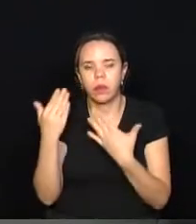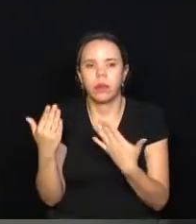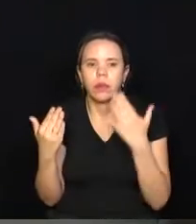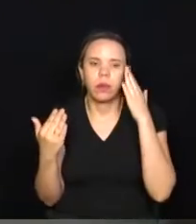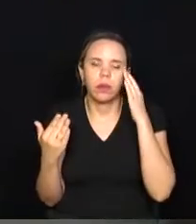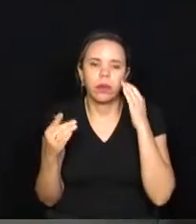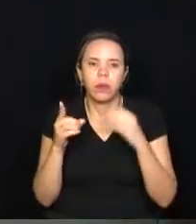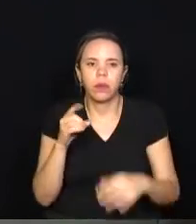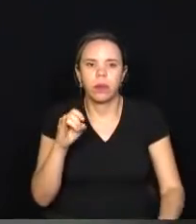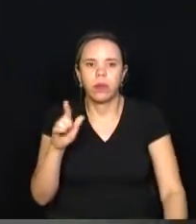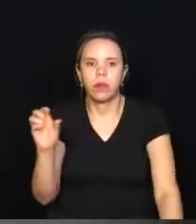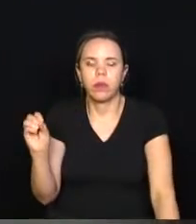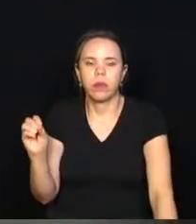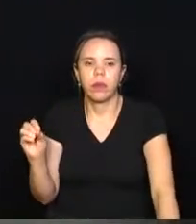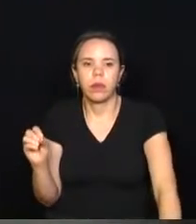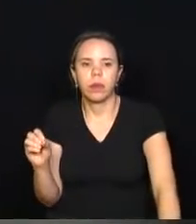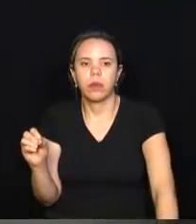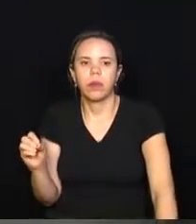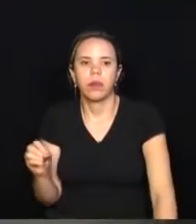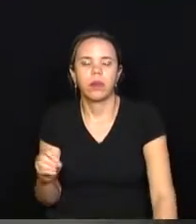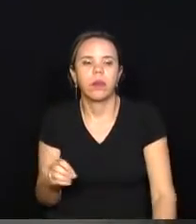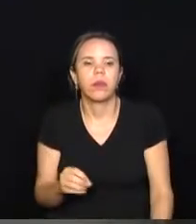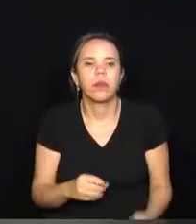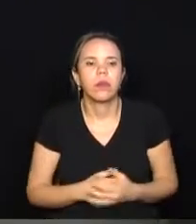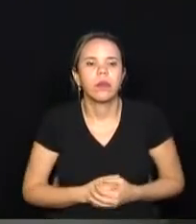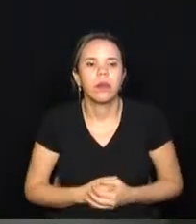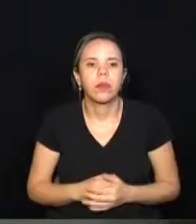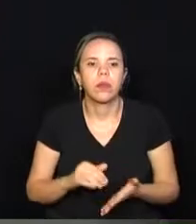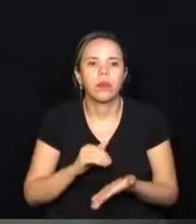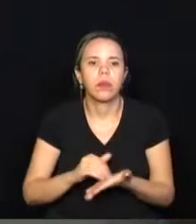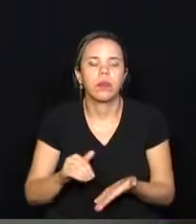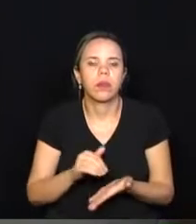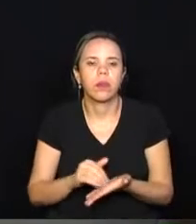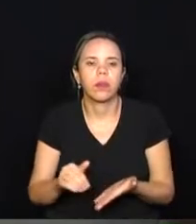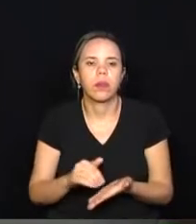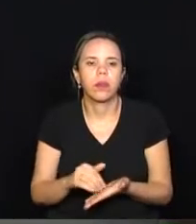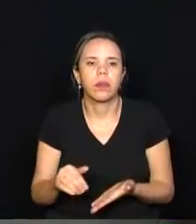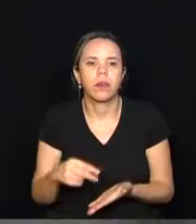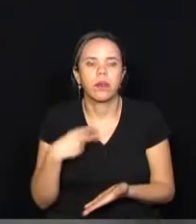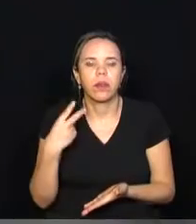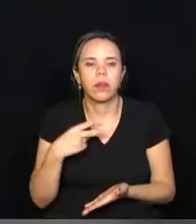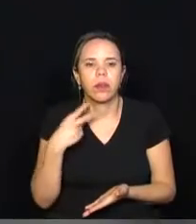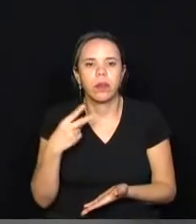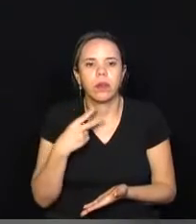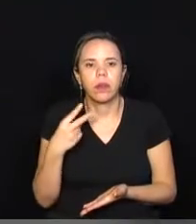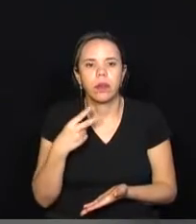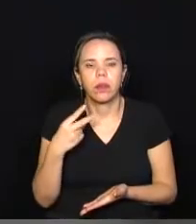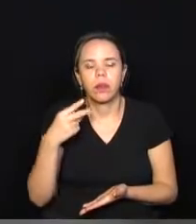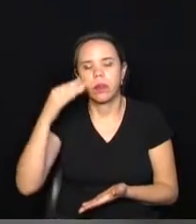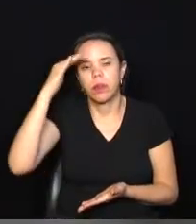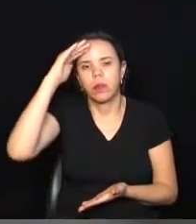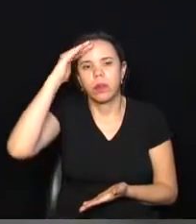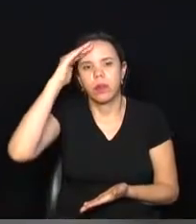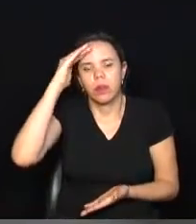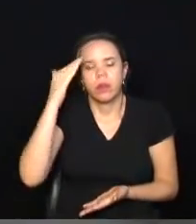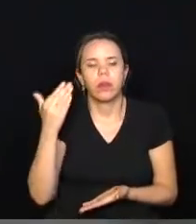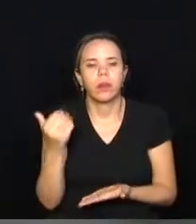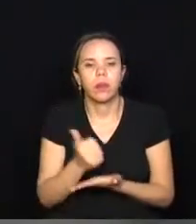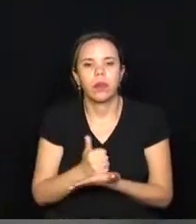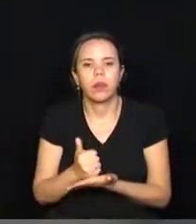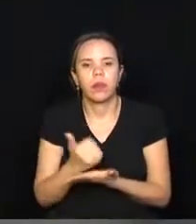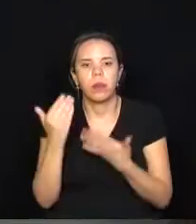ao Diego César Presa, do assessor do gabinete do Marcelo da Farmácia. Obrigado, viu? Obrigado para